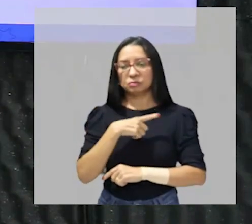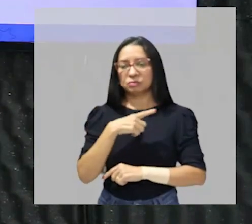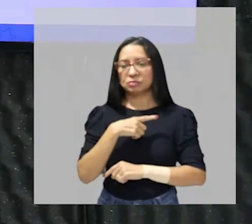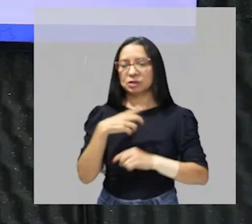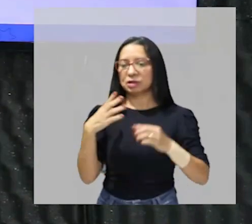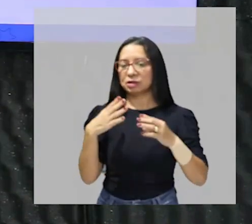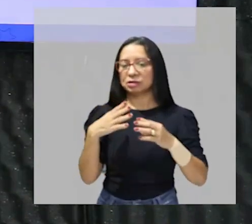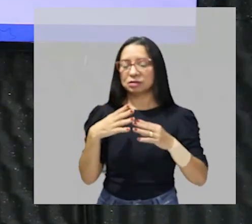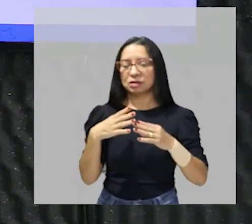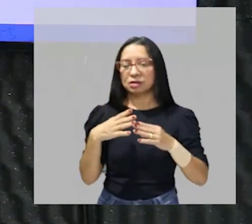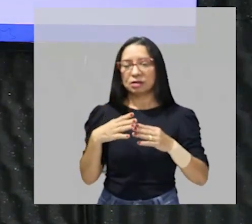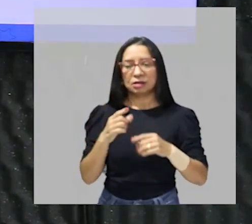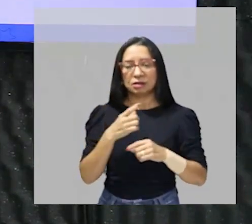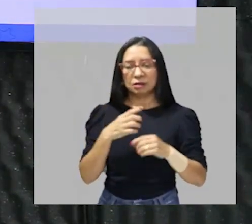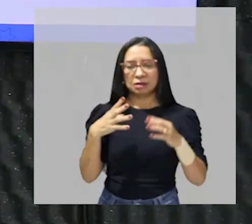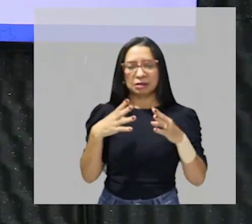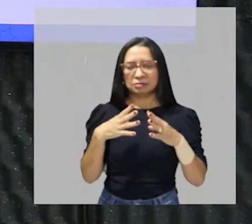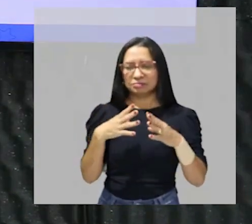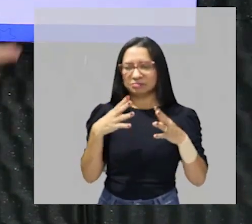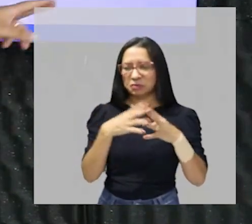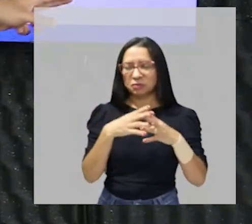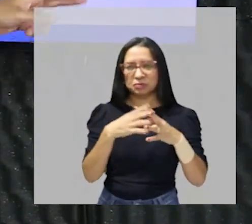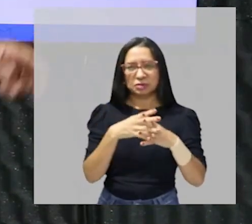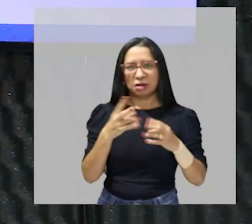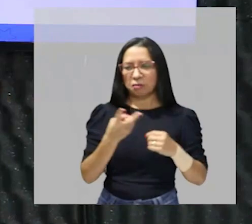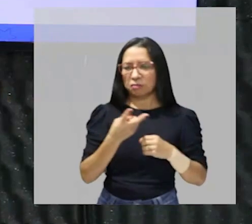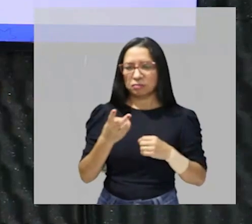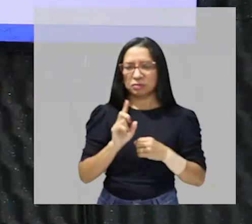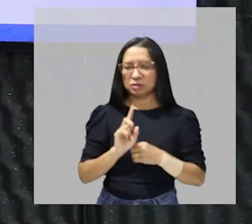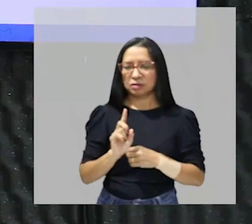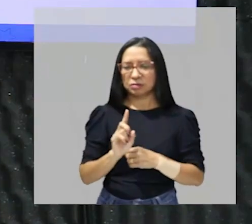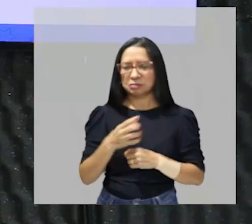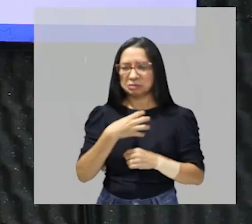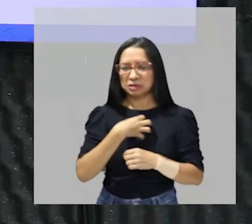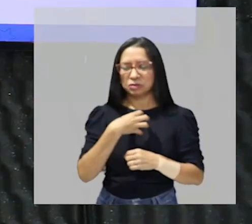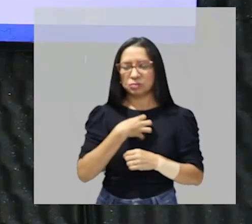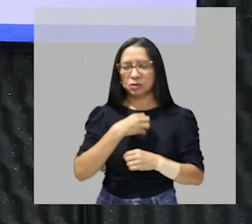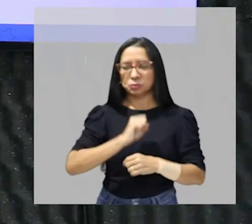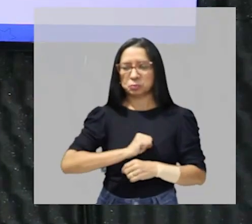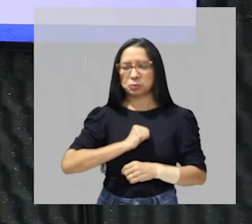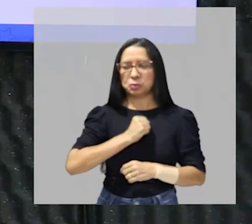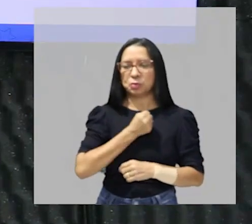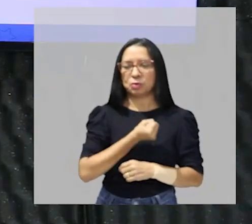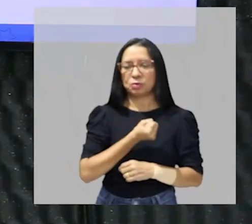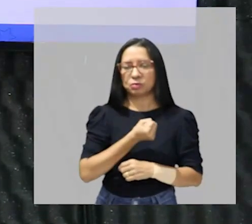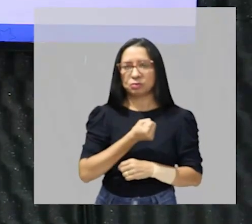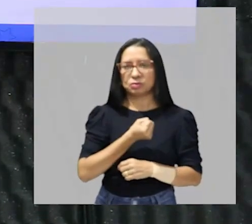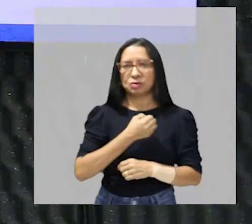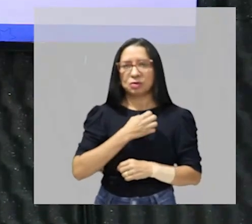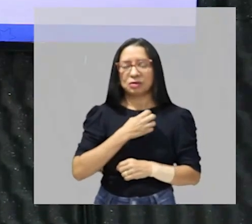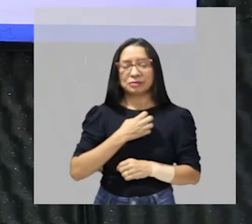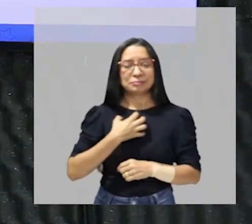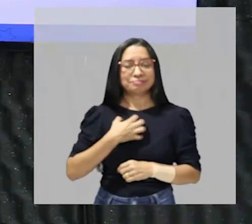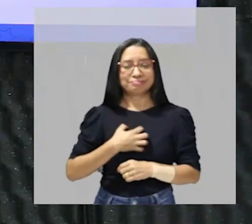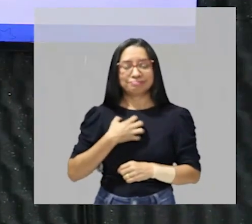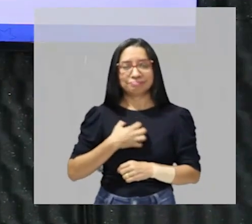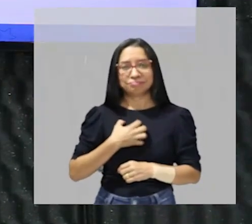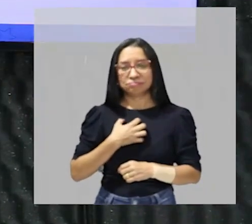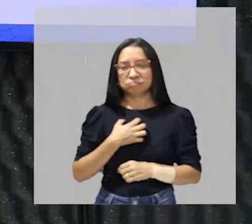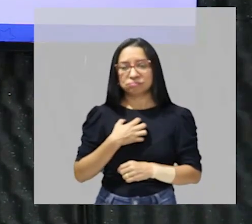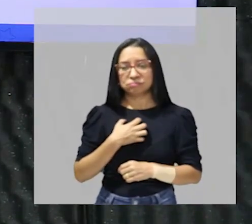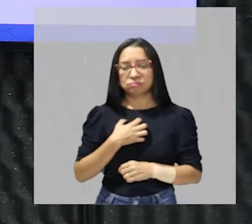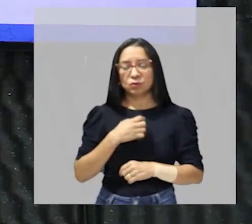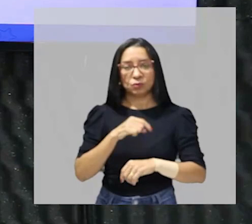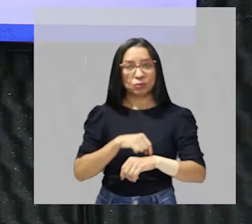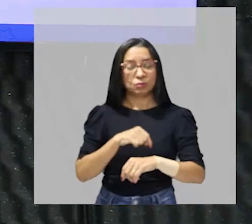entre duas pessoas? Tem sentimento de aversão ou raiva entre esses indivíduos? Não. Só que naquele momento, eles